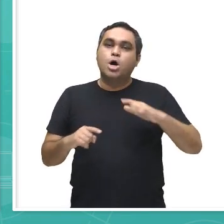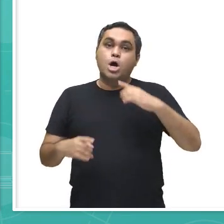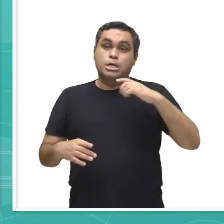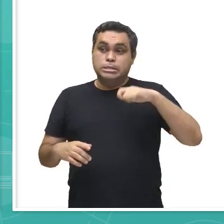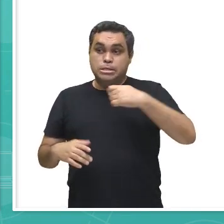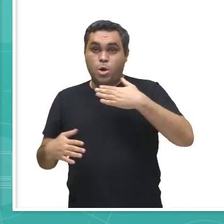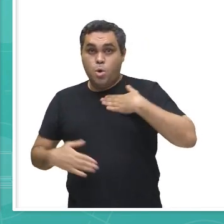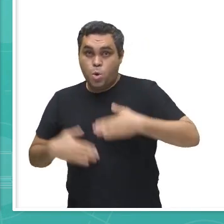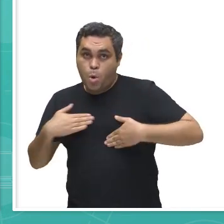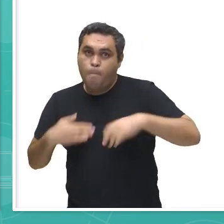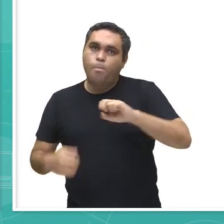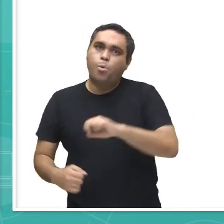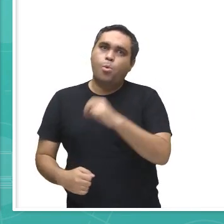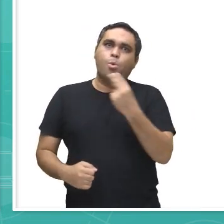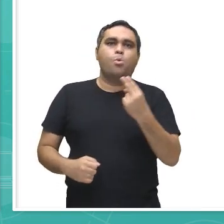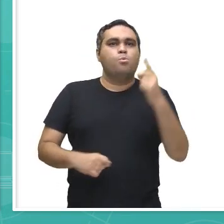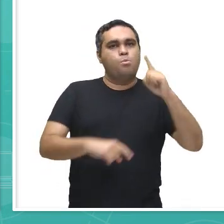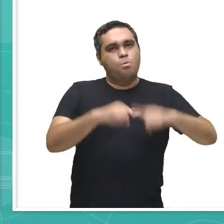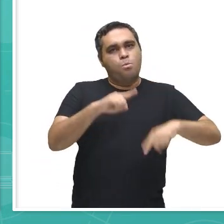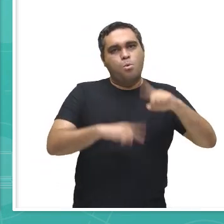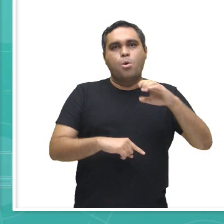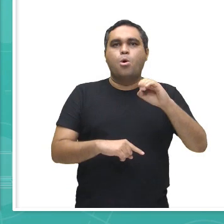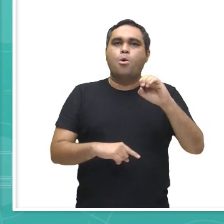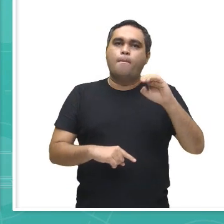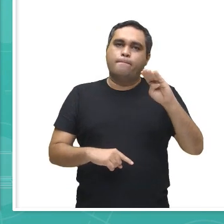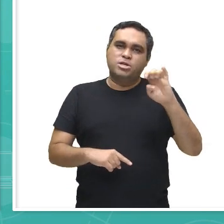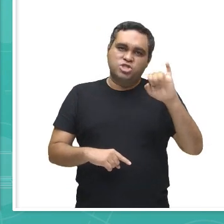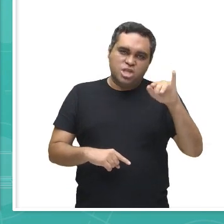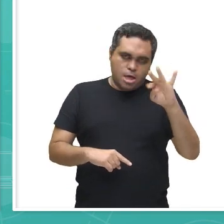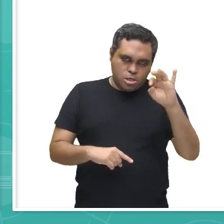irão identificar se é um corpo ou se é um objeto.